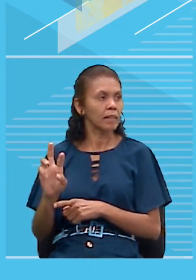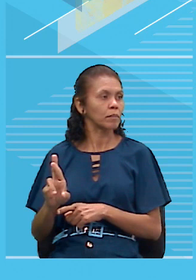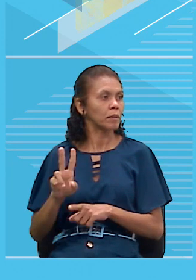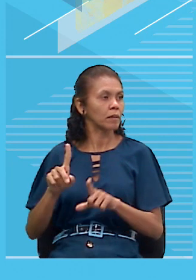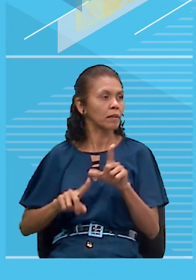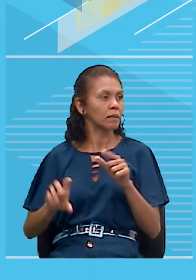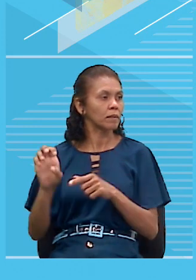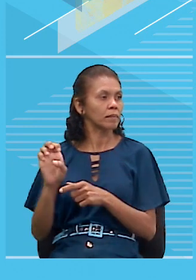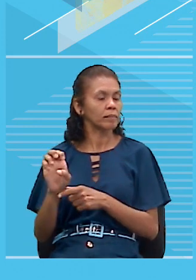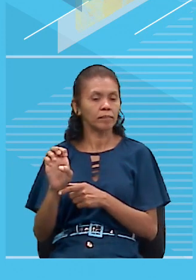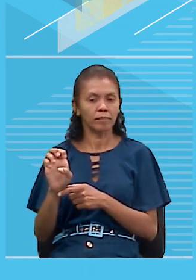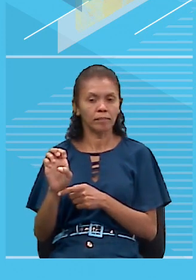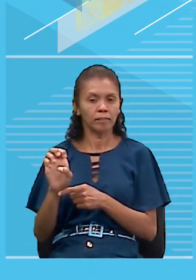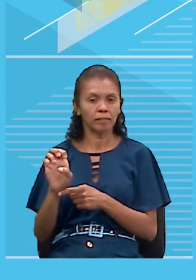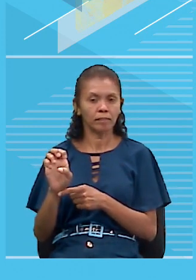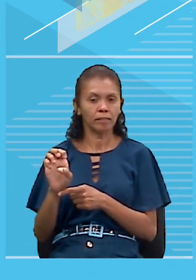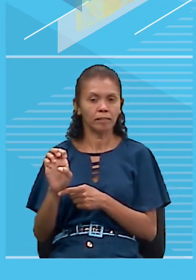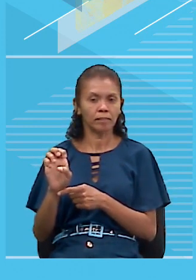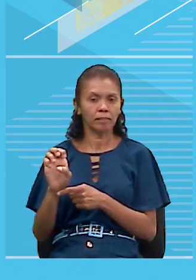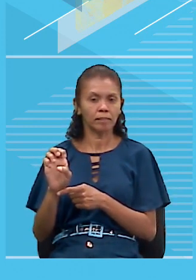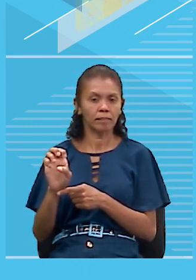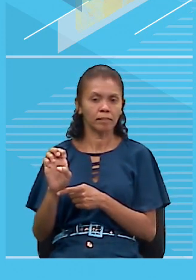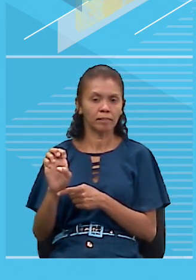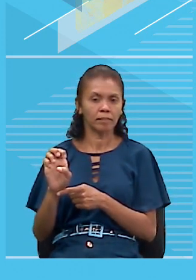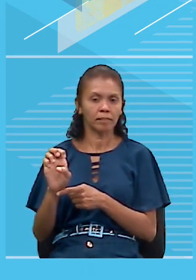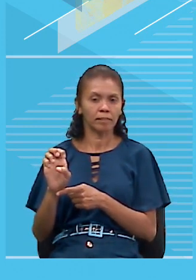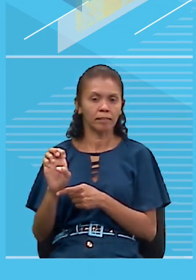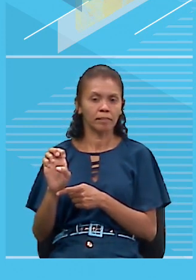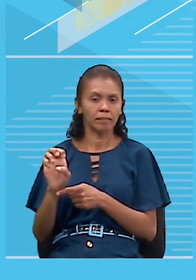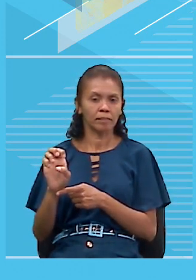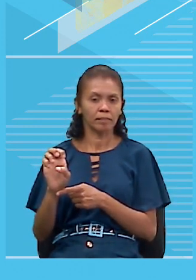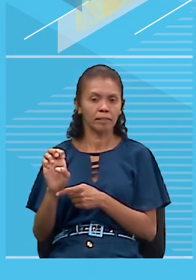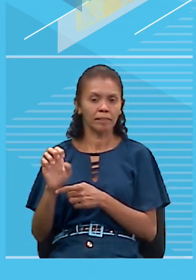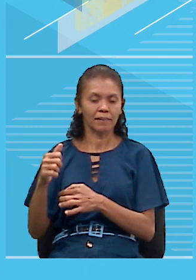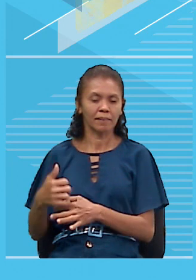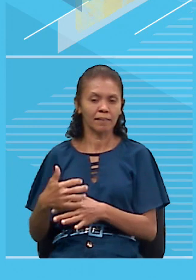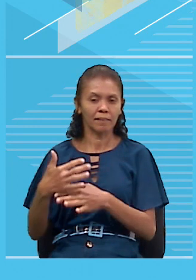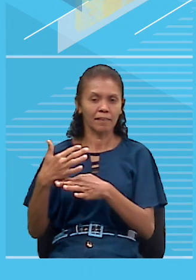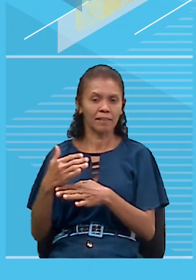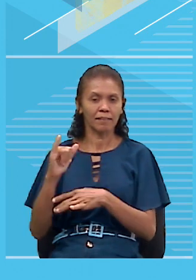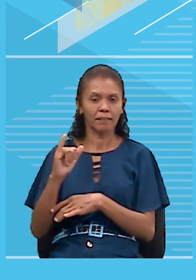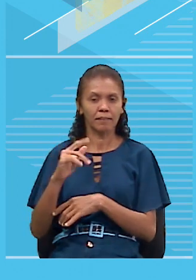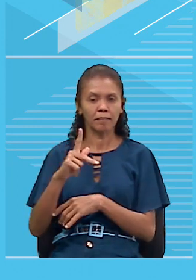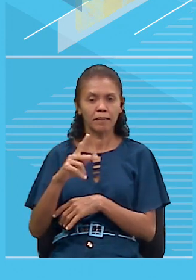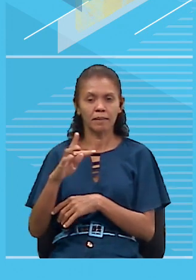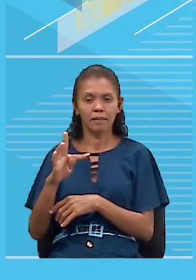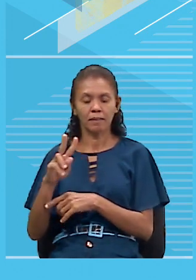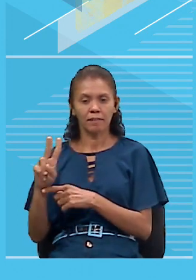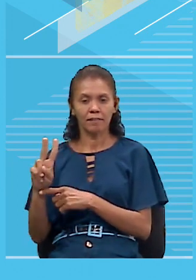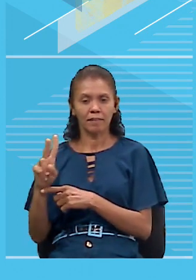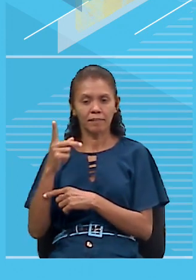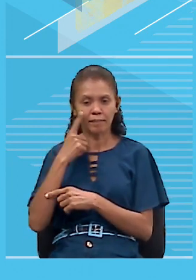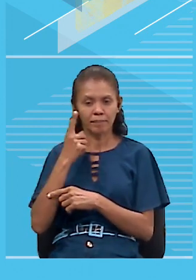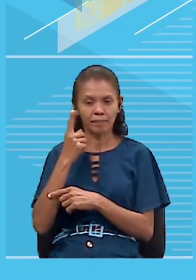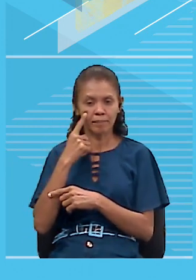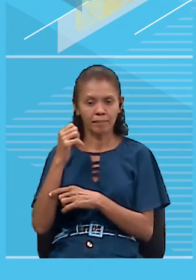turma de Miguel Leão letra retornar o chat do IPTV que vocês já